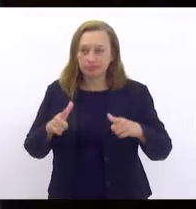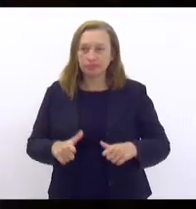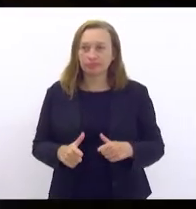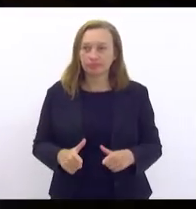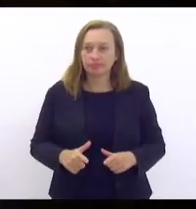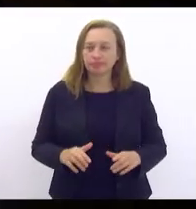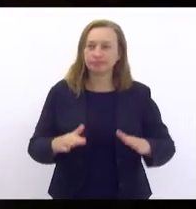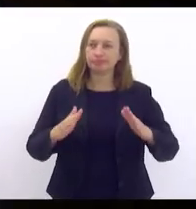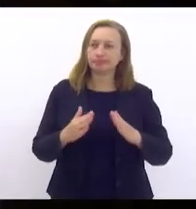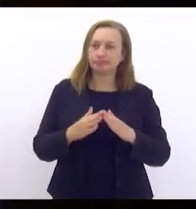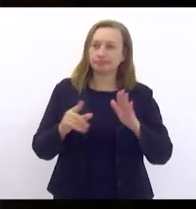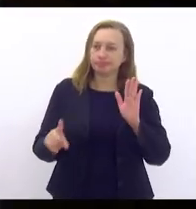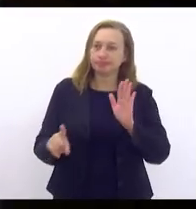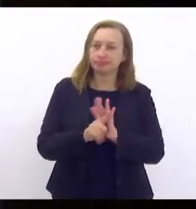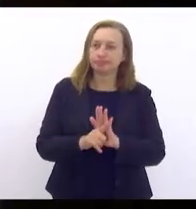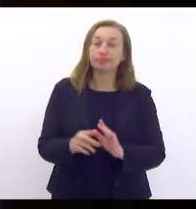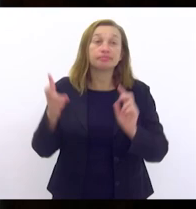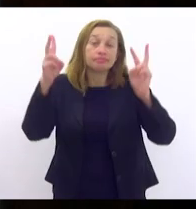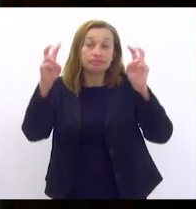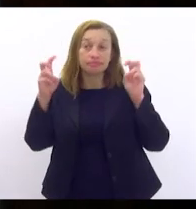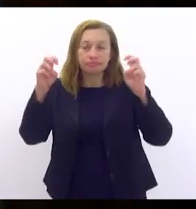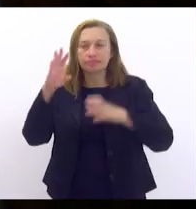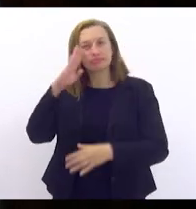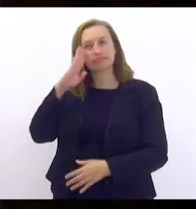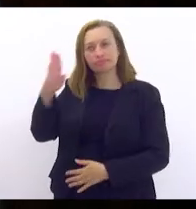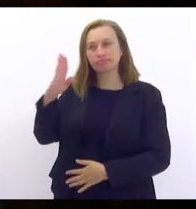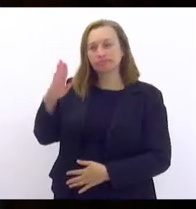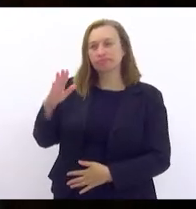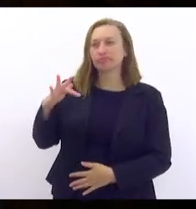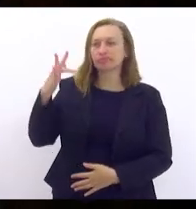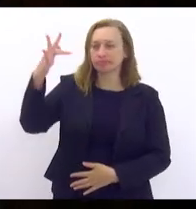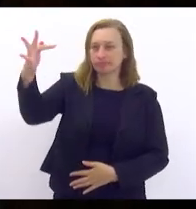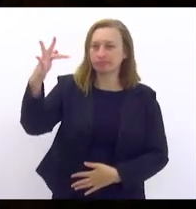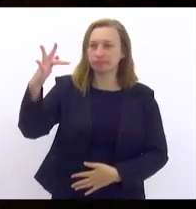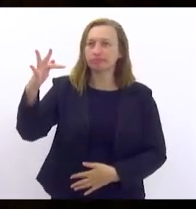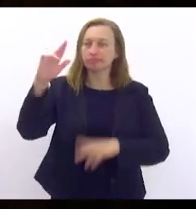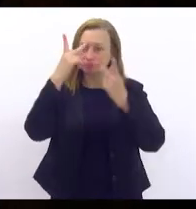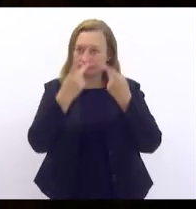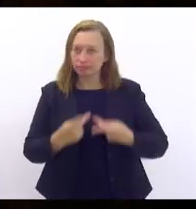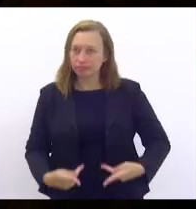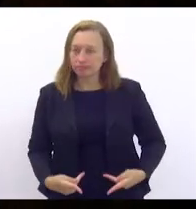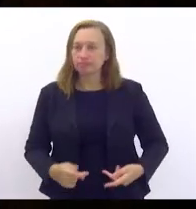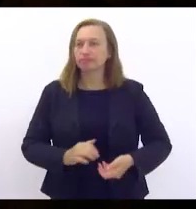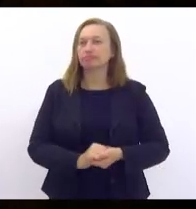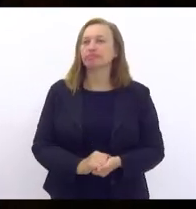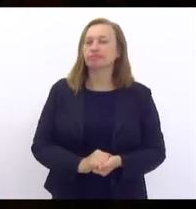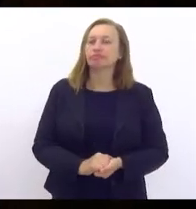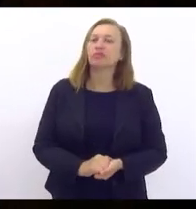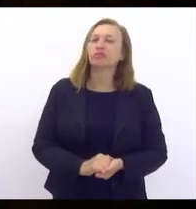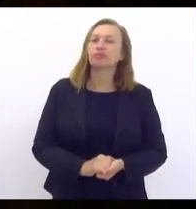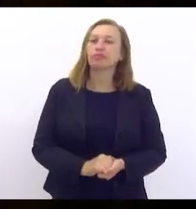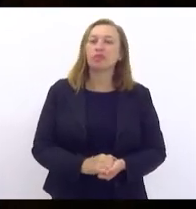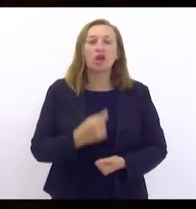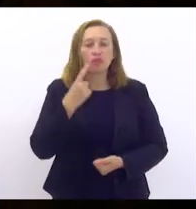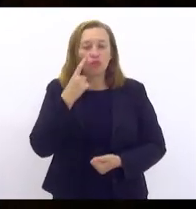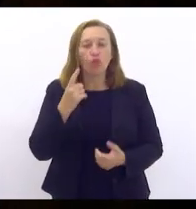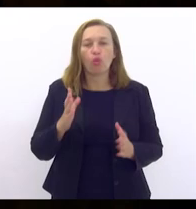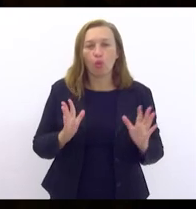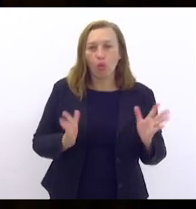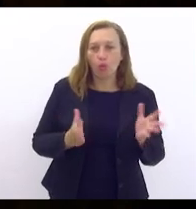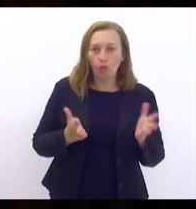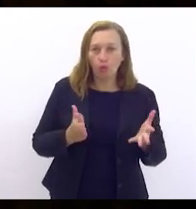casa do Legislativo trazendo esse tema que é tão fundamental para o futuro da humanidade a gente vê hoje